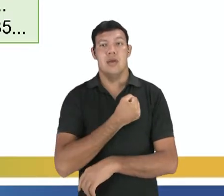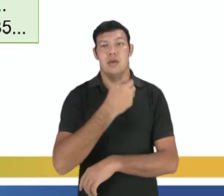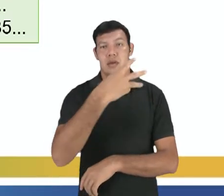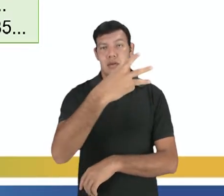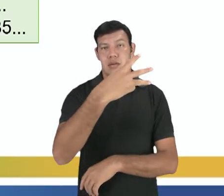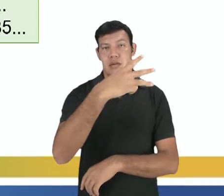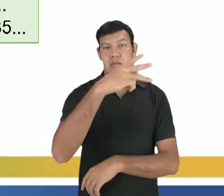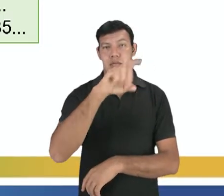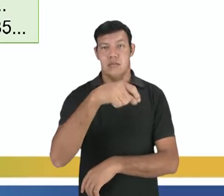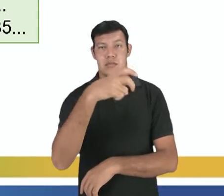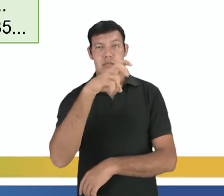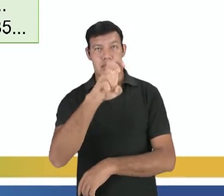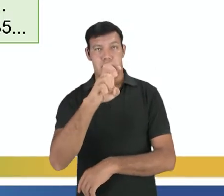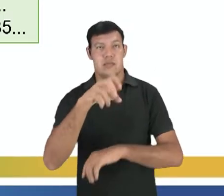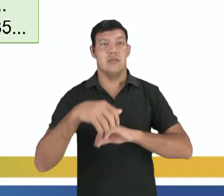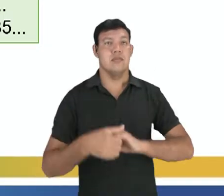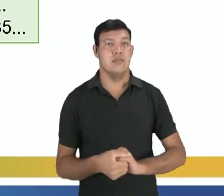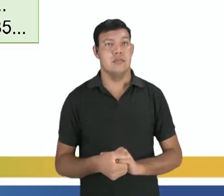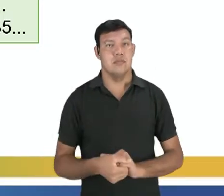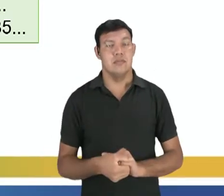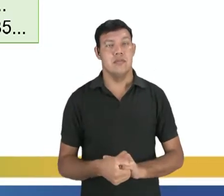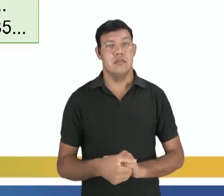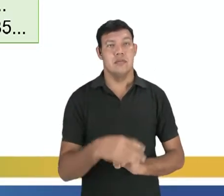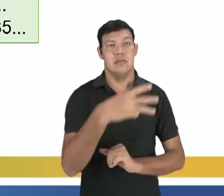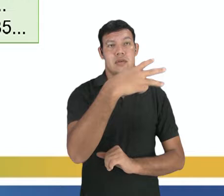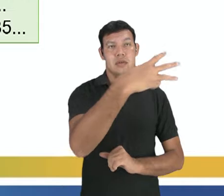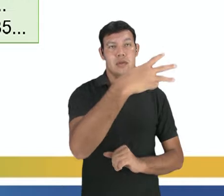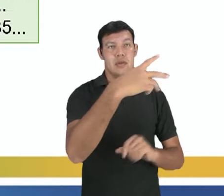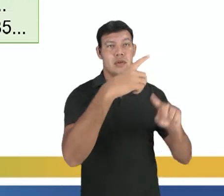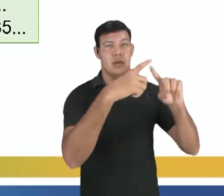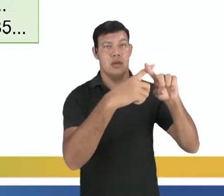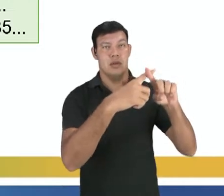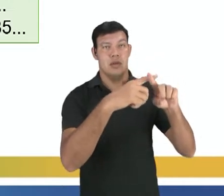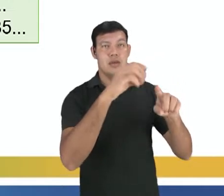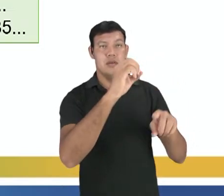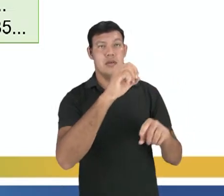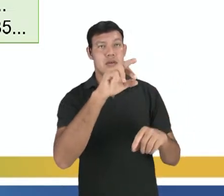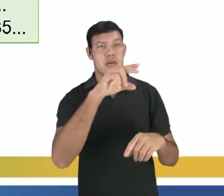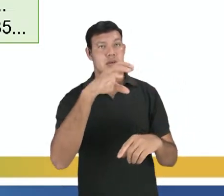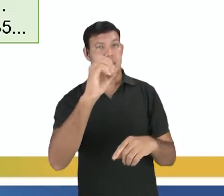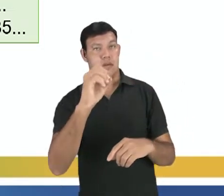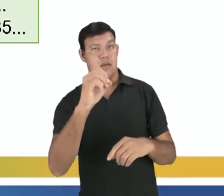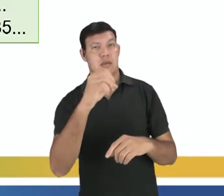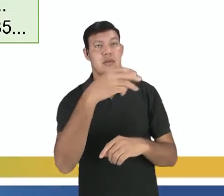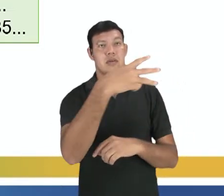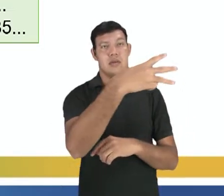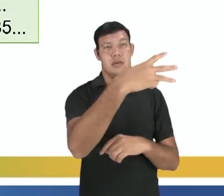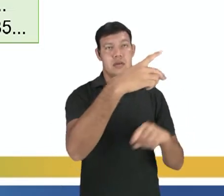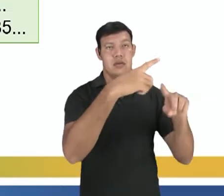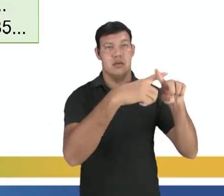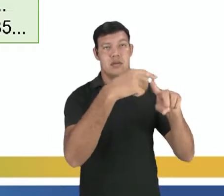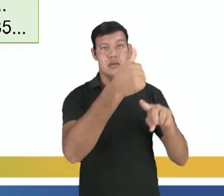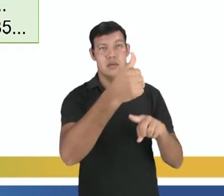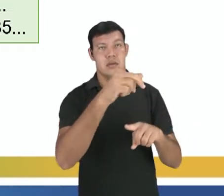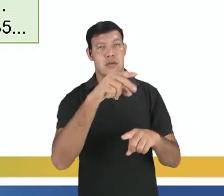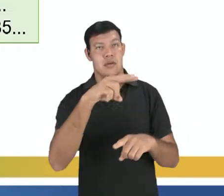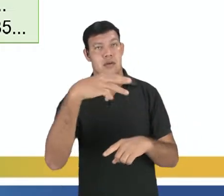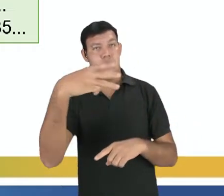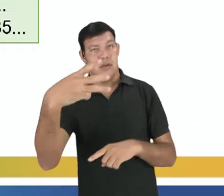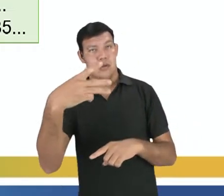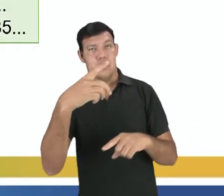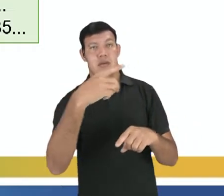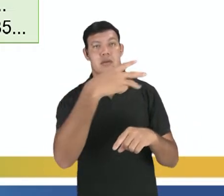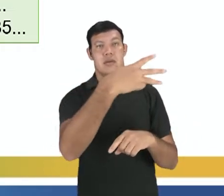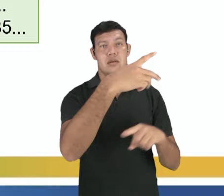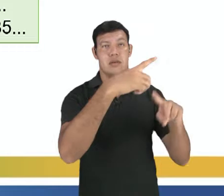Eu multipliquei o 3 por 0, deu 0, 3 por 1, vai dar 3, desculpa. 3